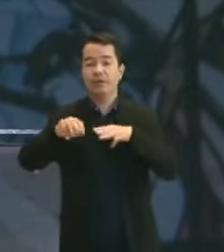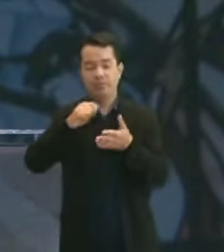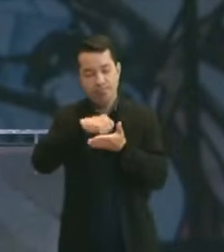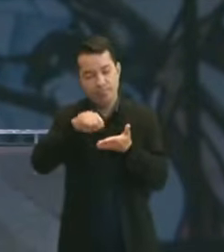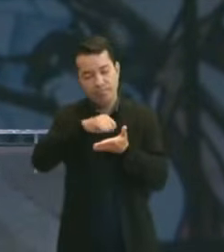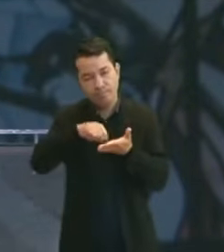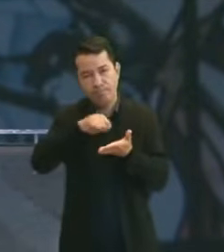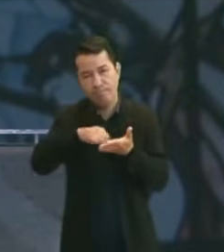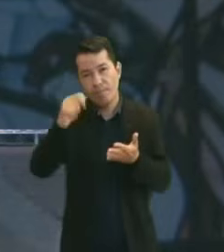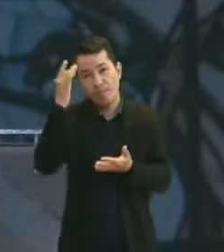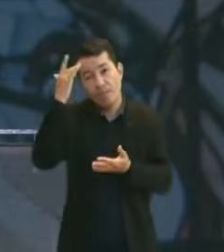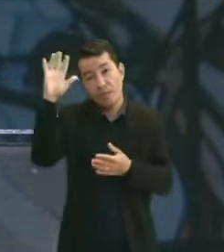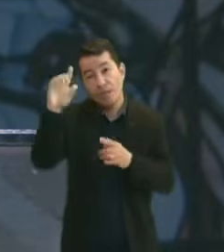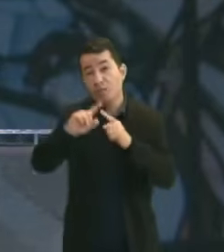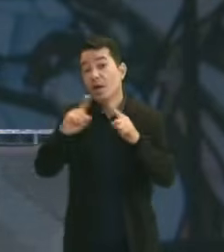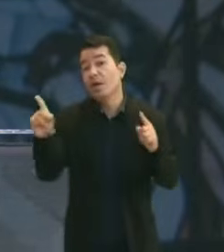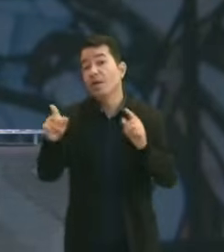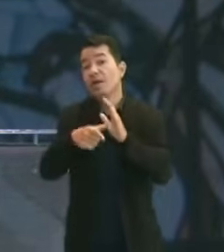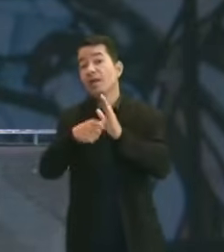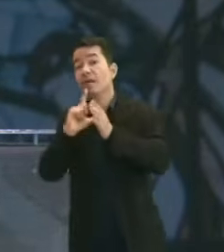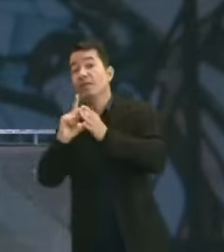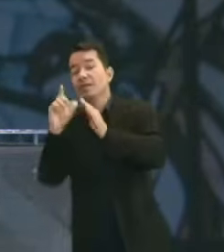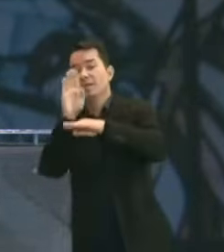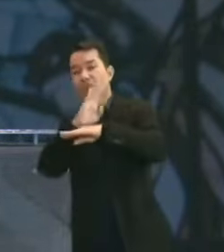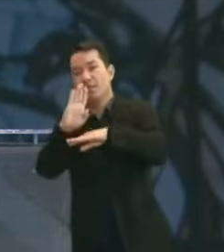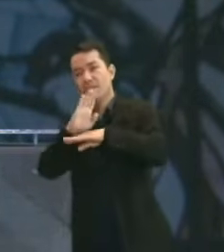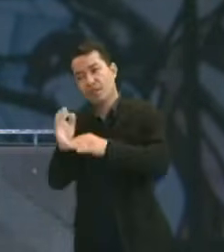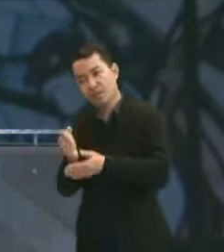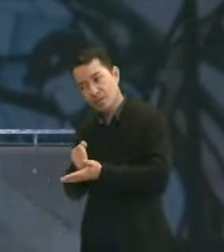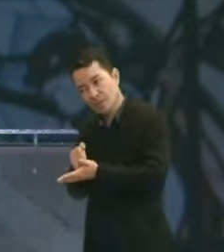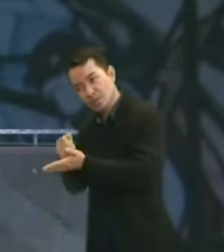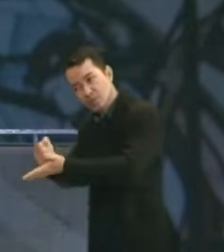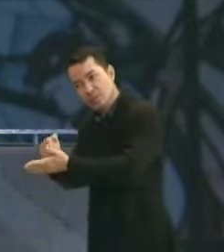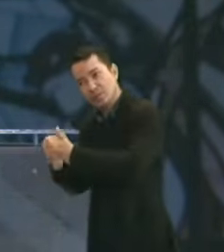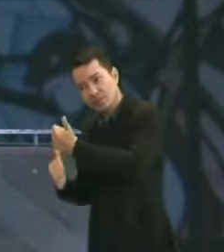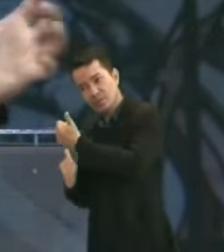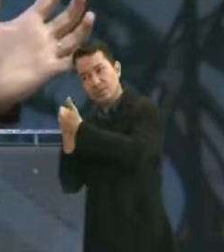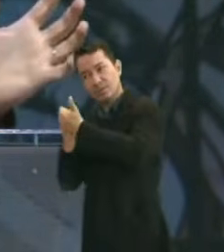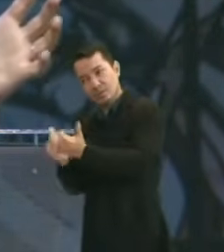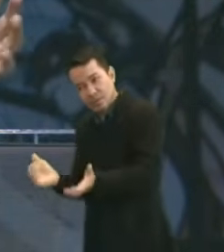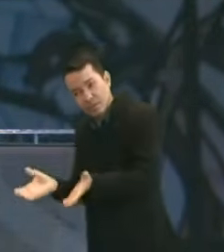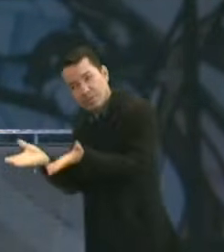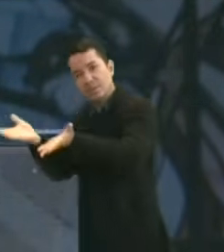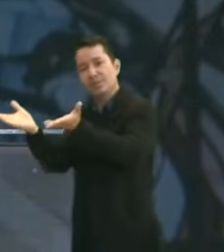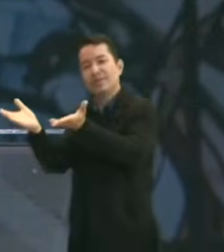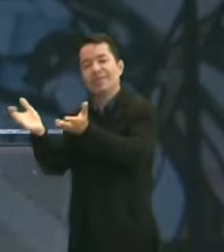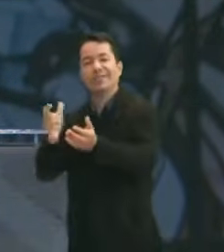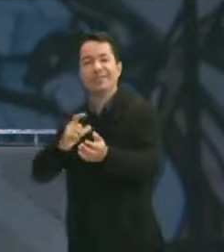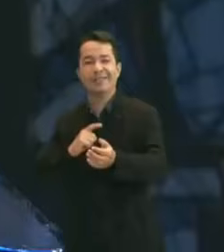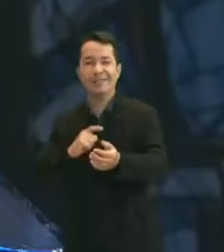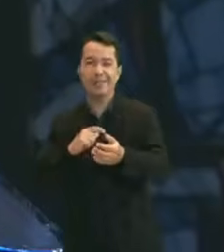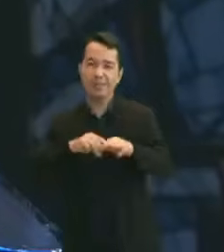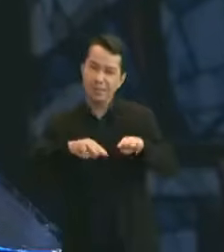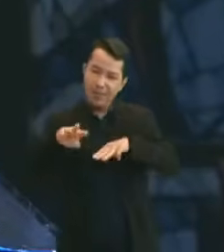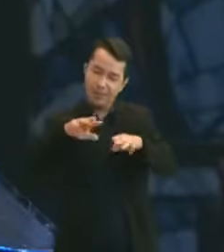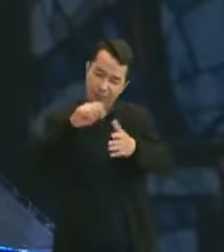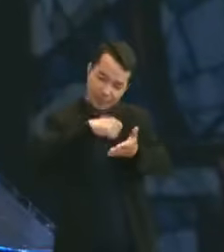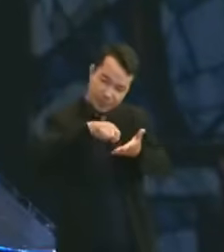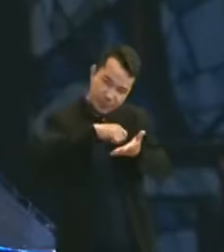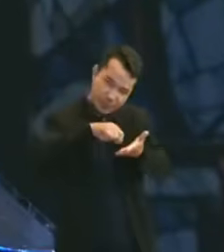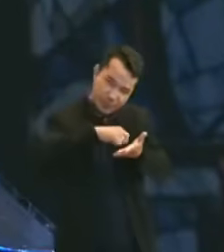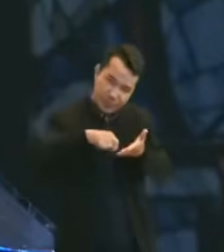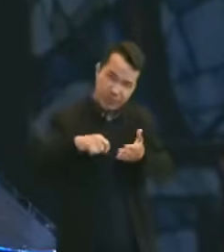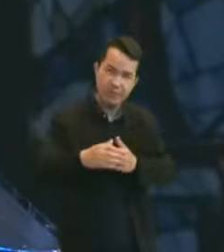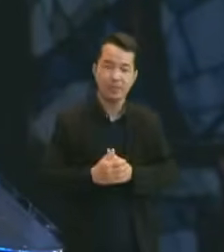Marcos. Por causa dessa segunda chance, por causa dessa acolhida. E outra coisa que isso me ensina, o discipulado,